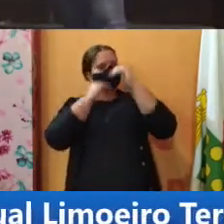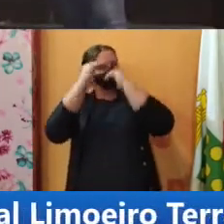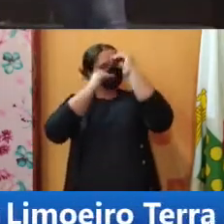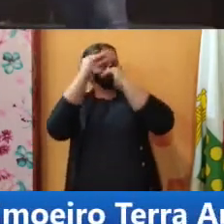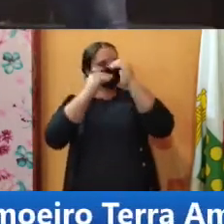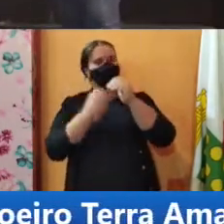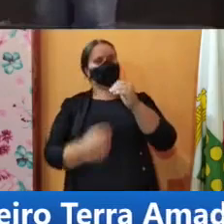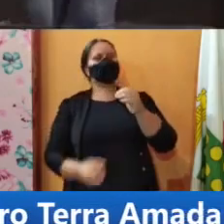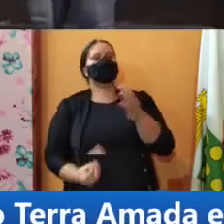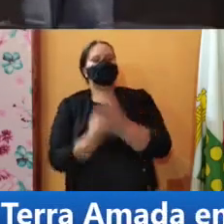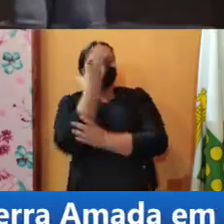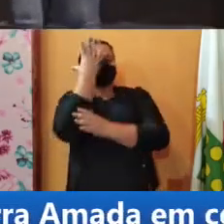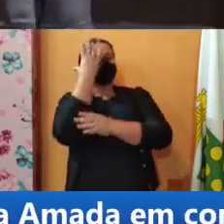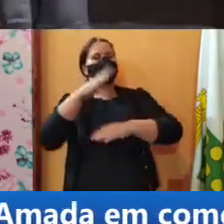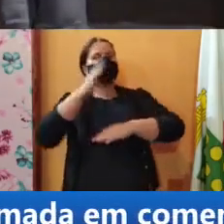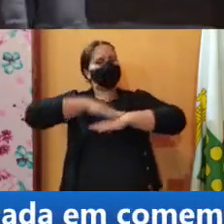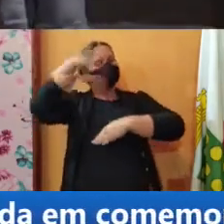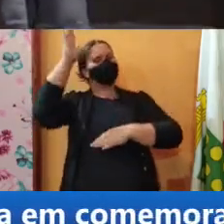educação.